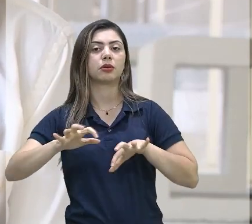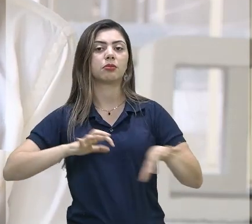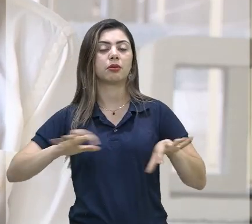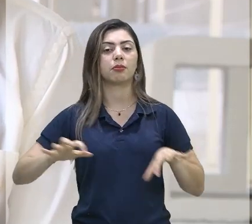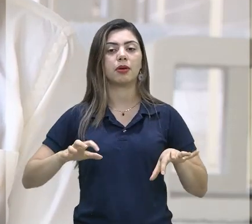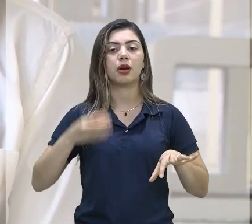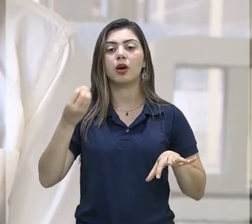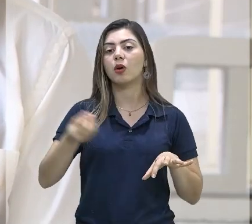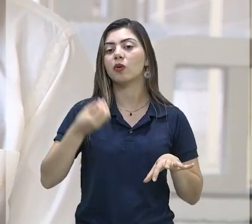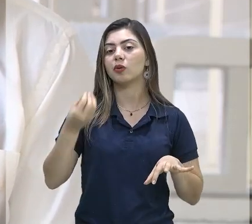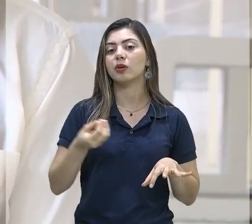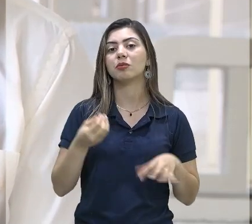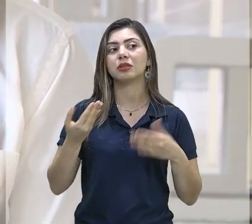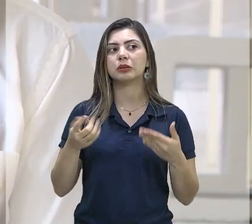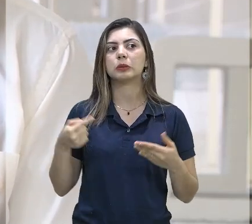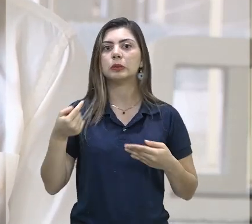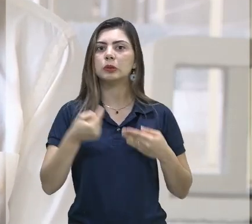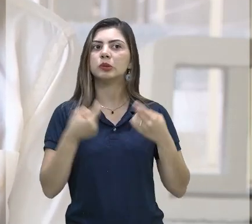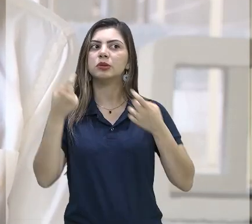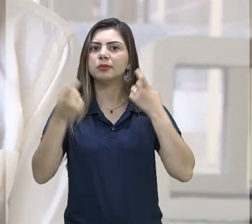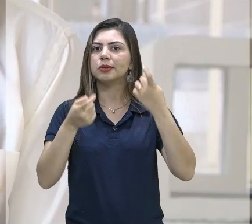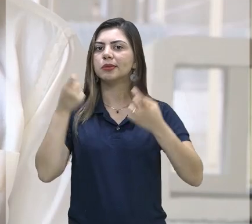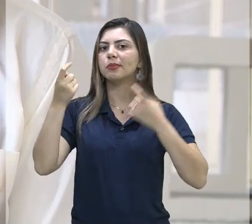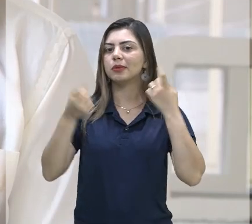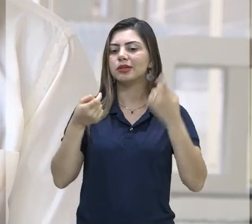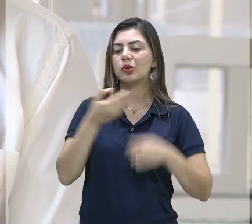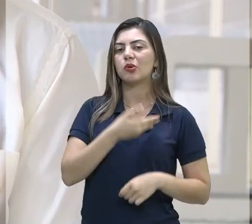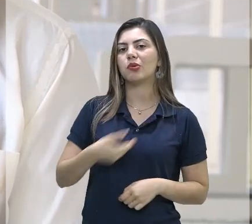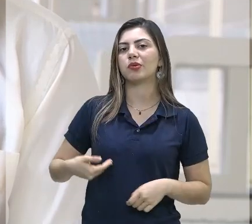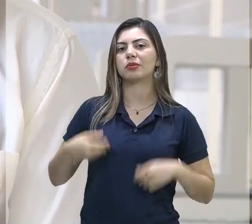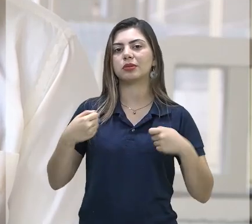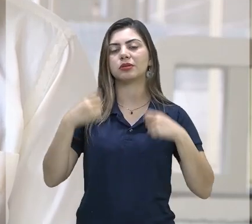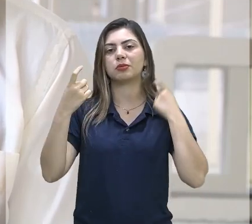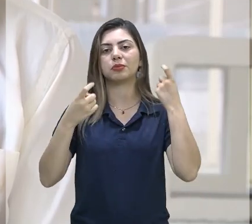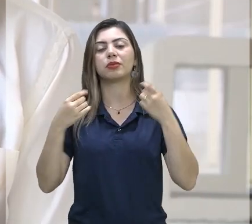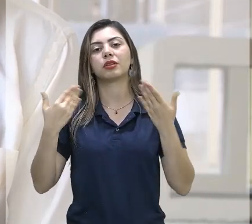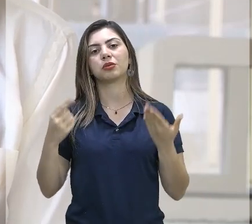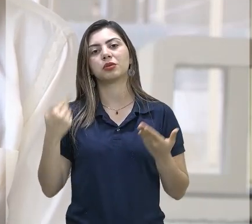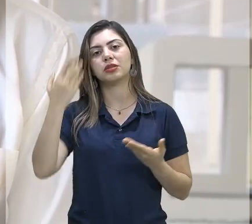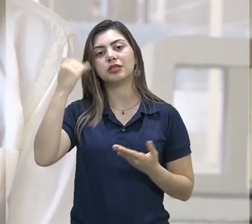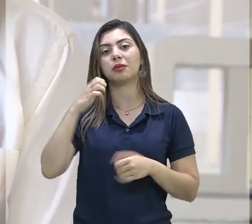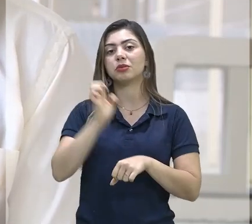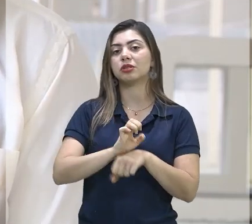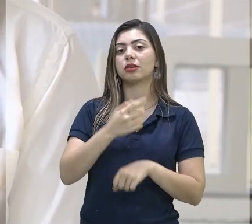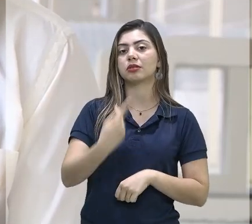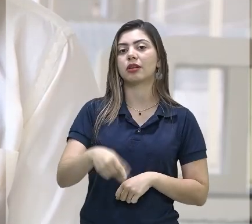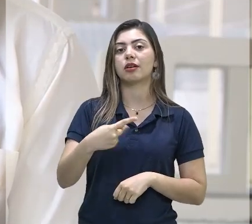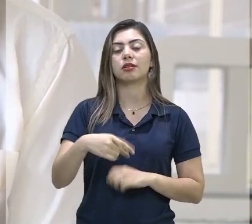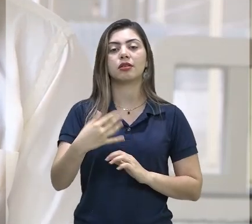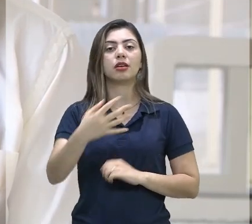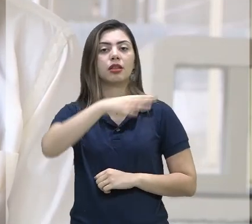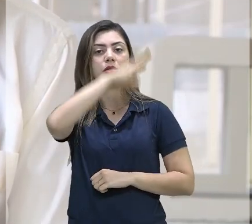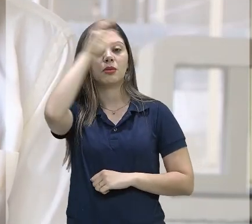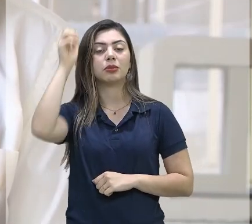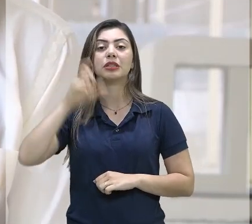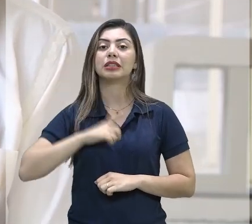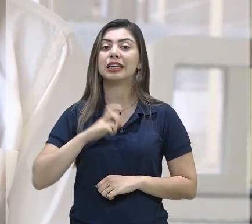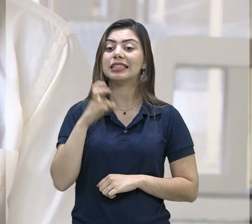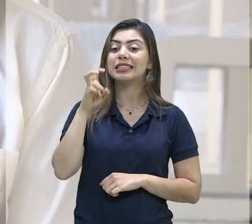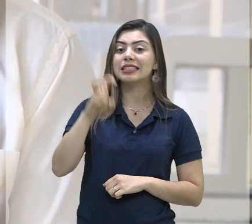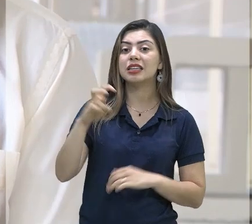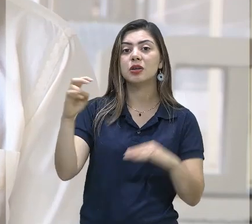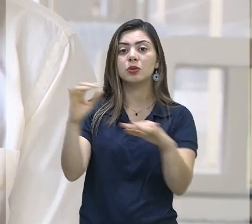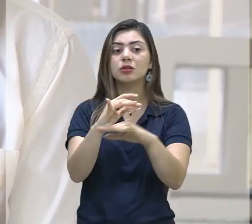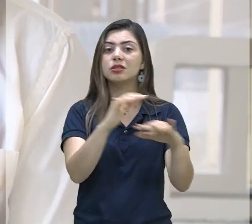trata, já é uma preocupação de governo, considerando que no estado do Amazonas nós temos 5 cidades que